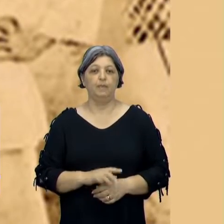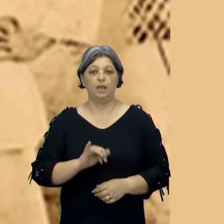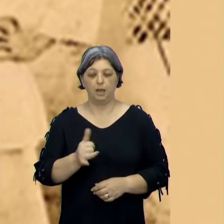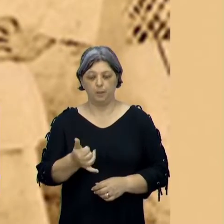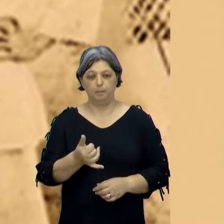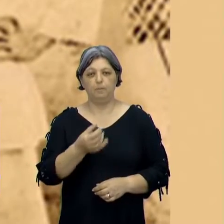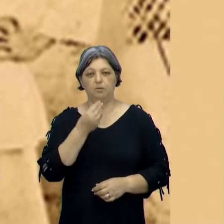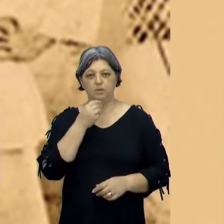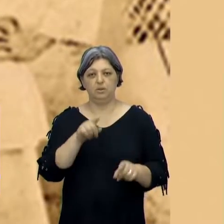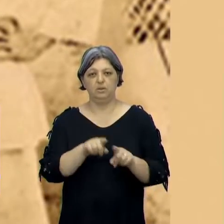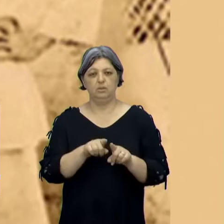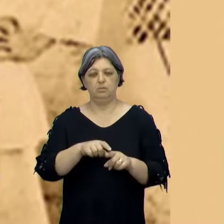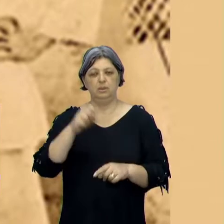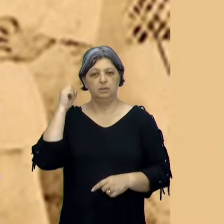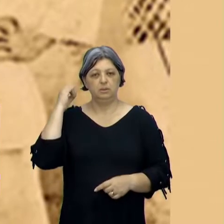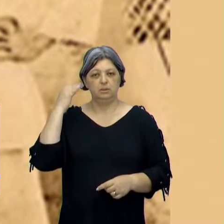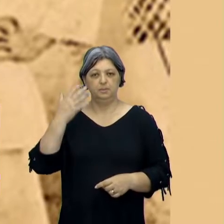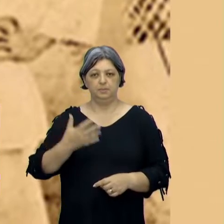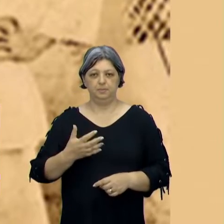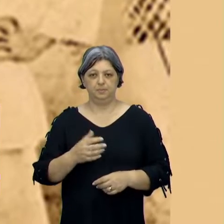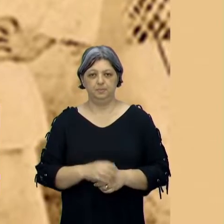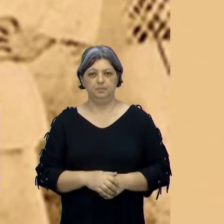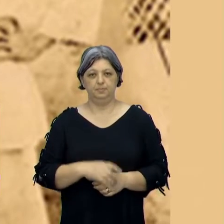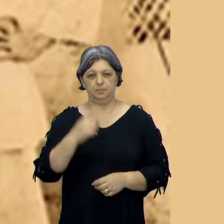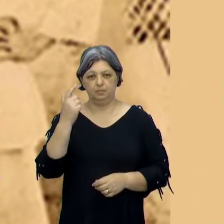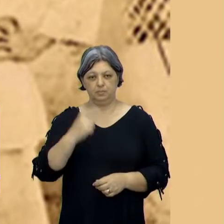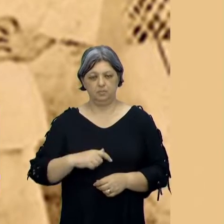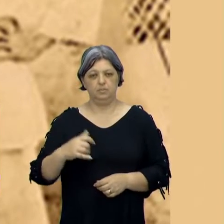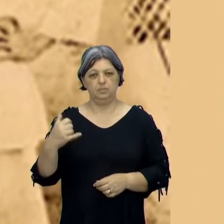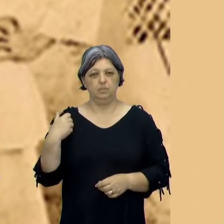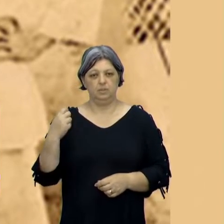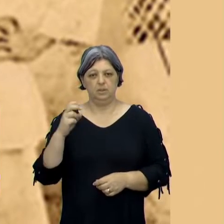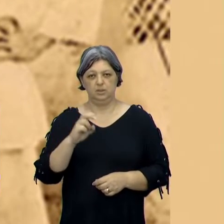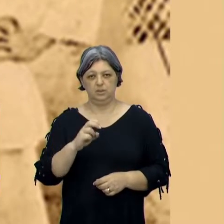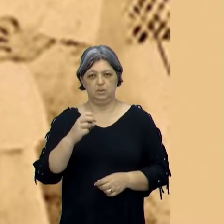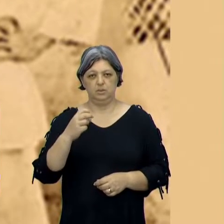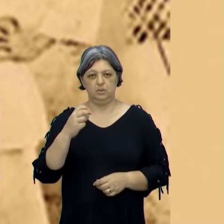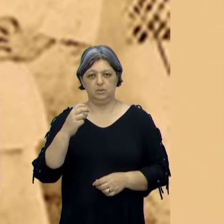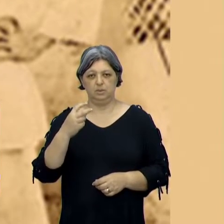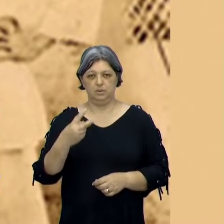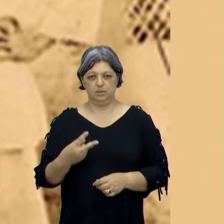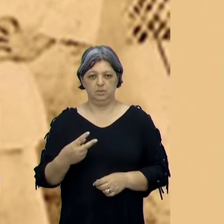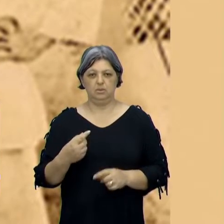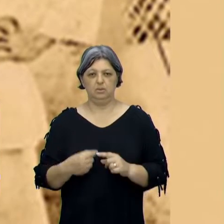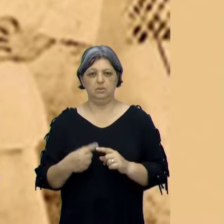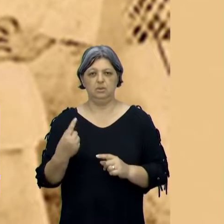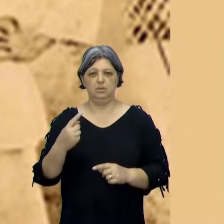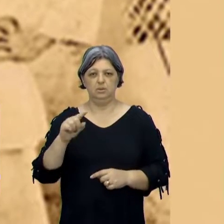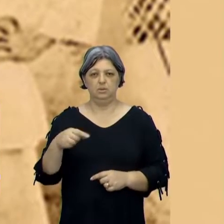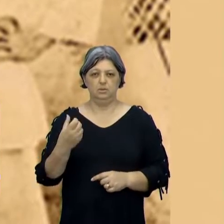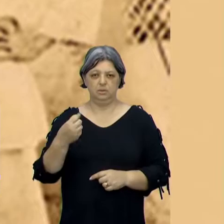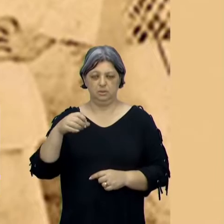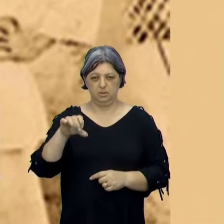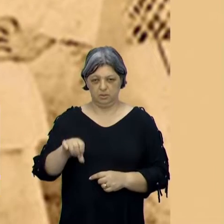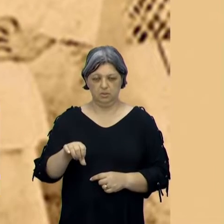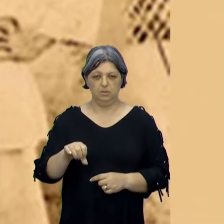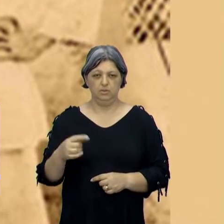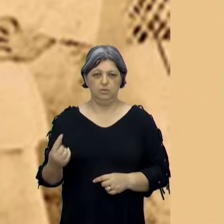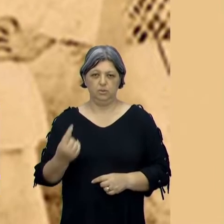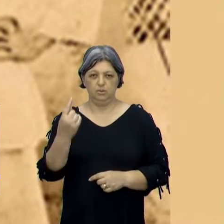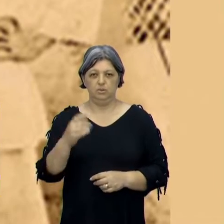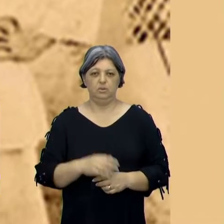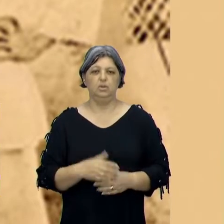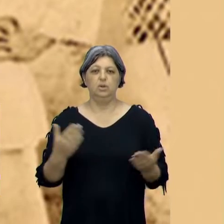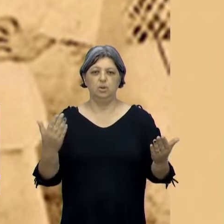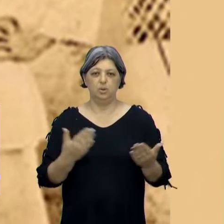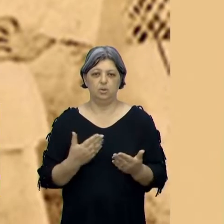aproveitar e fazer a minha audiodescrição, né? Eu sou um homem de 52 anos, 1,89 m de altura. Hoje eu